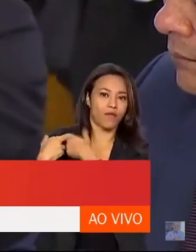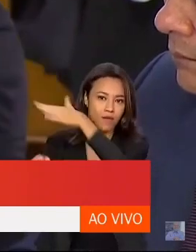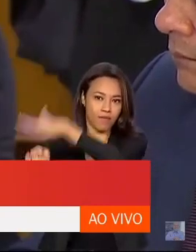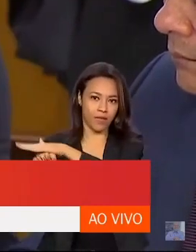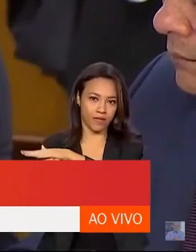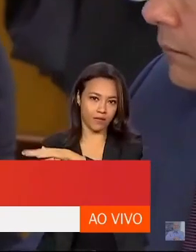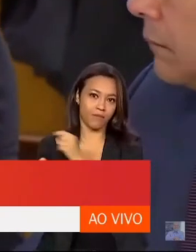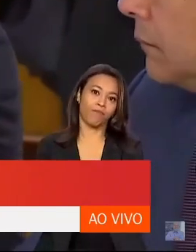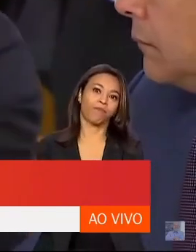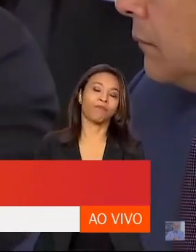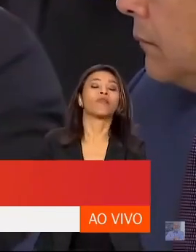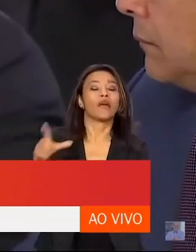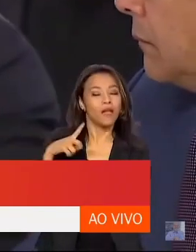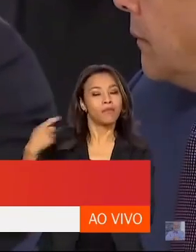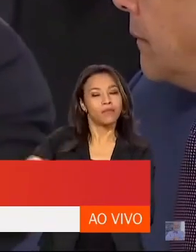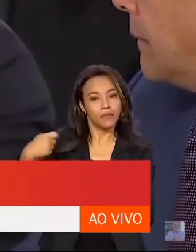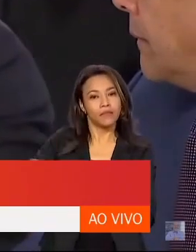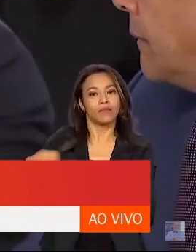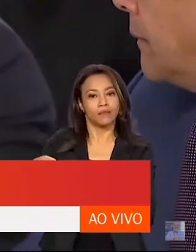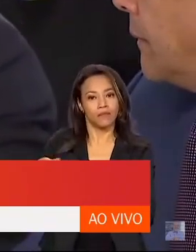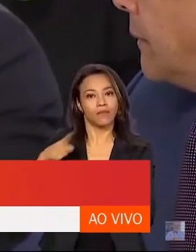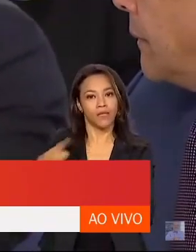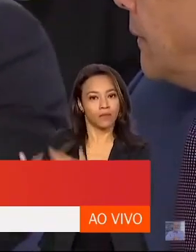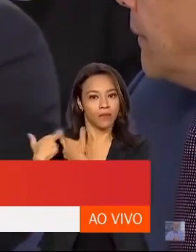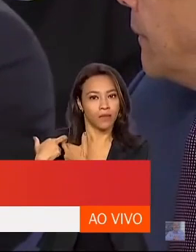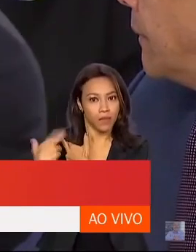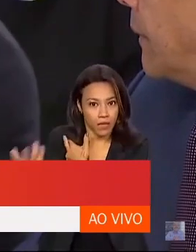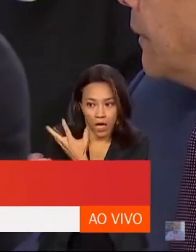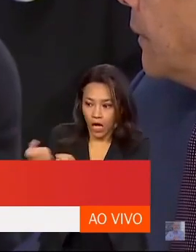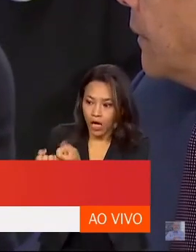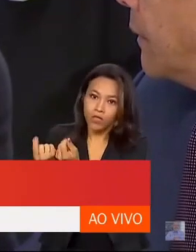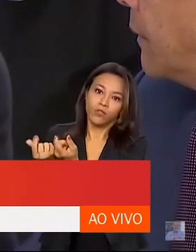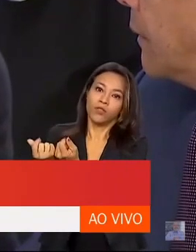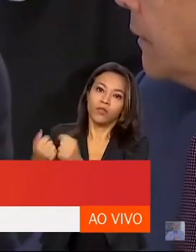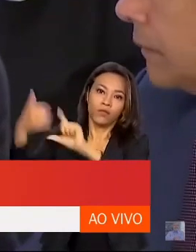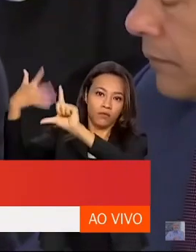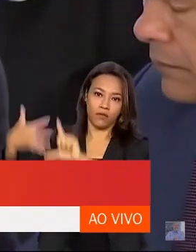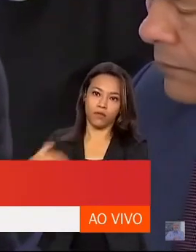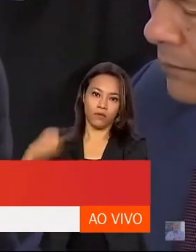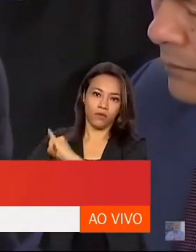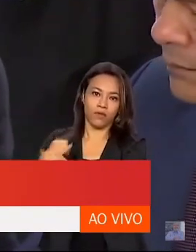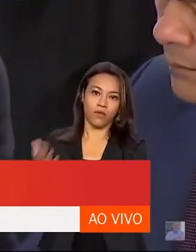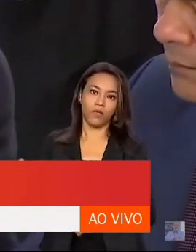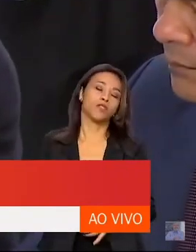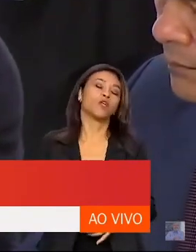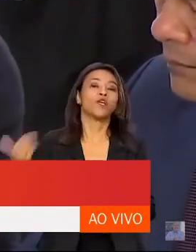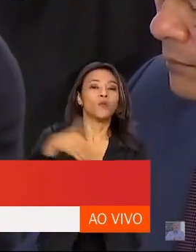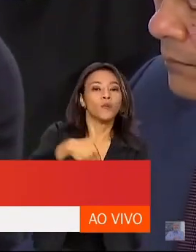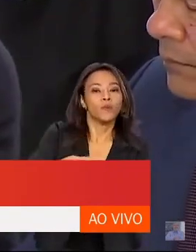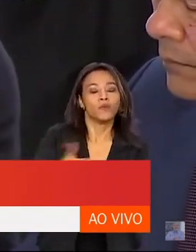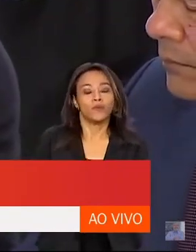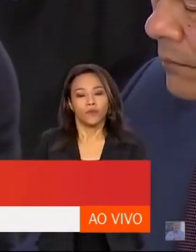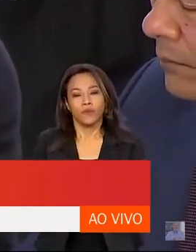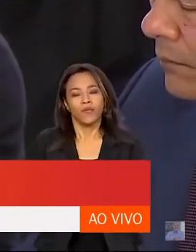ganhou dinheiro, ela deve ser responsável. E por fim, uma questão que é